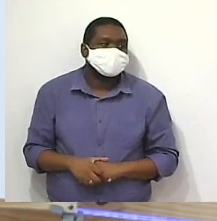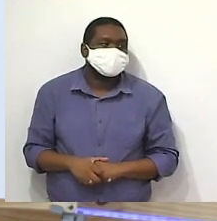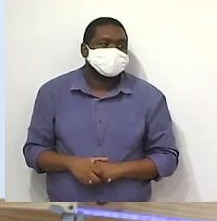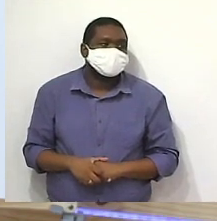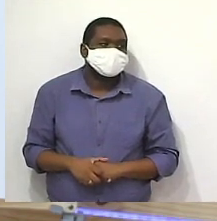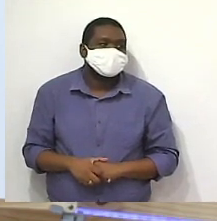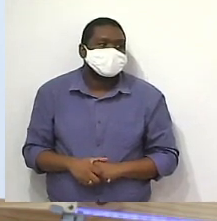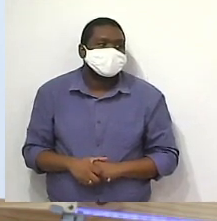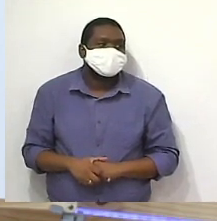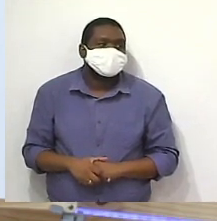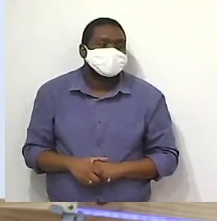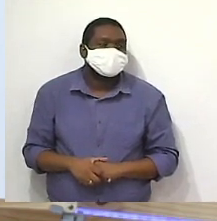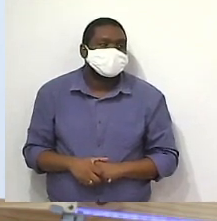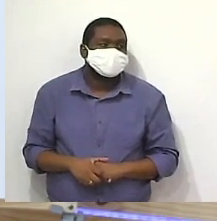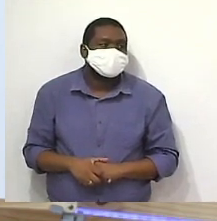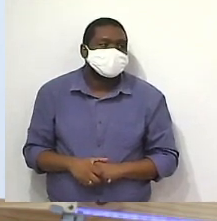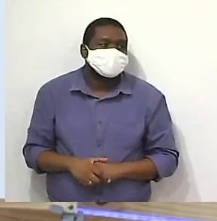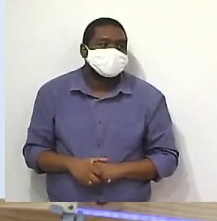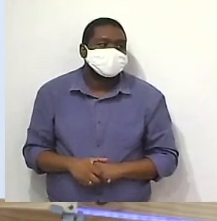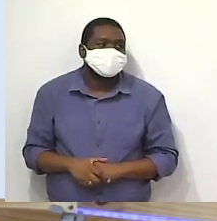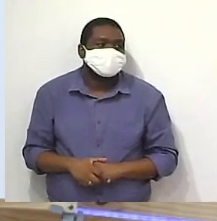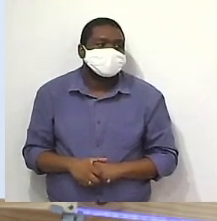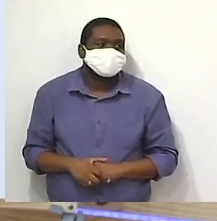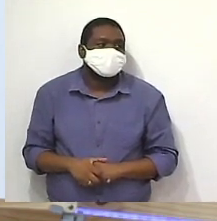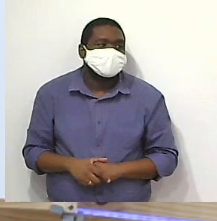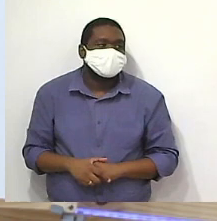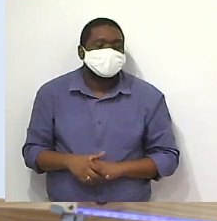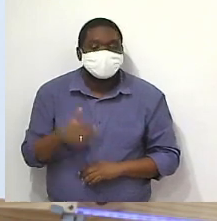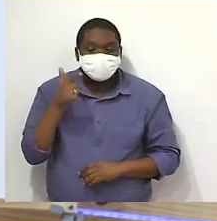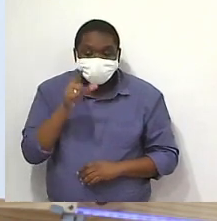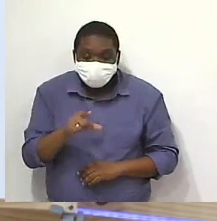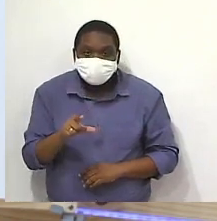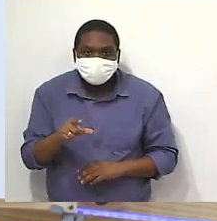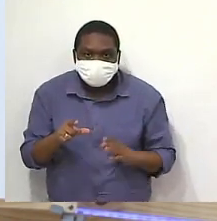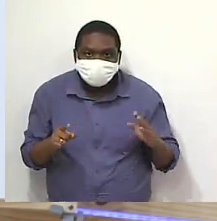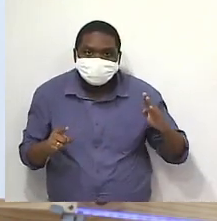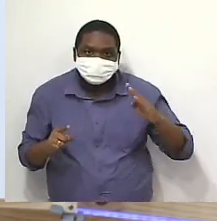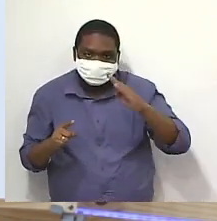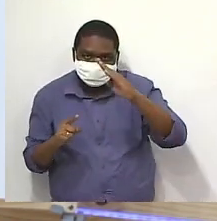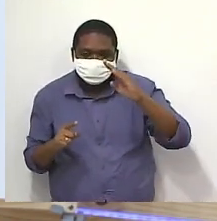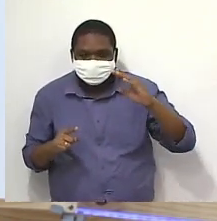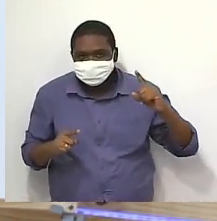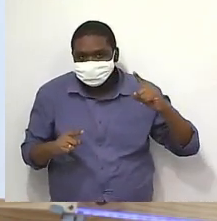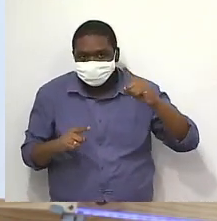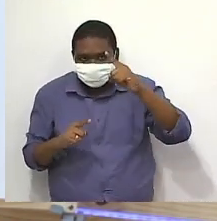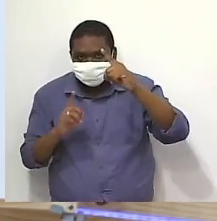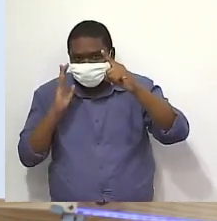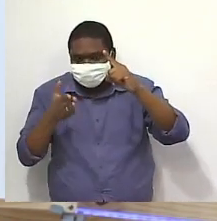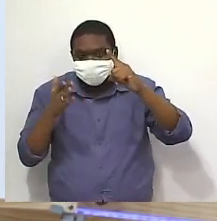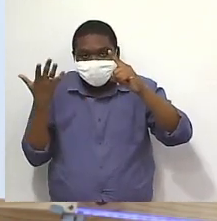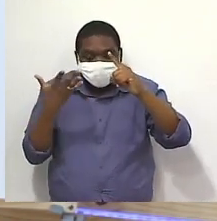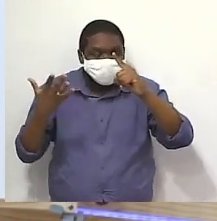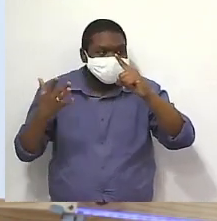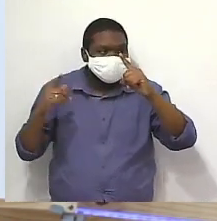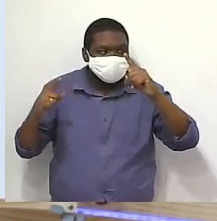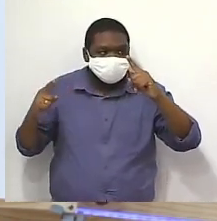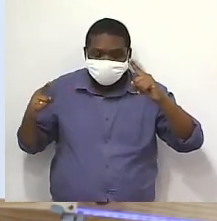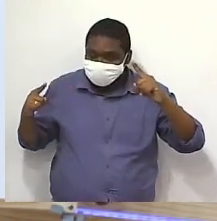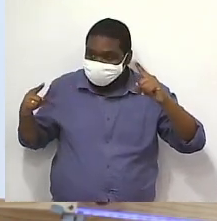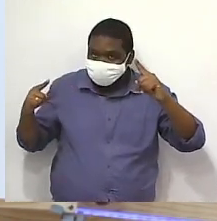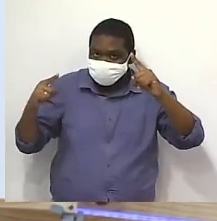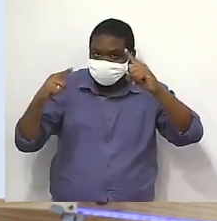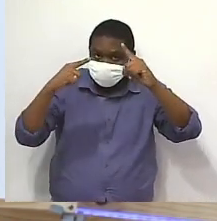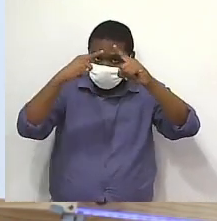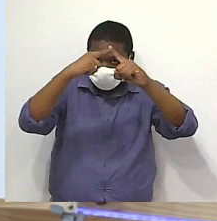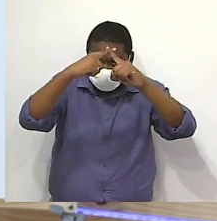certinho. Ok? Percebeu? Liguei o ponto. Agora eu vou ligar esse ponto ao inicial, aquele que